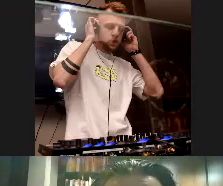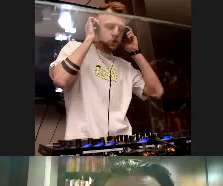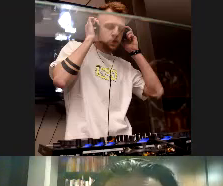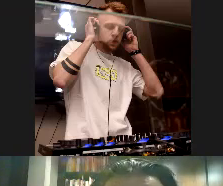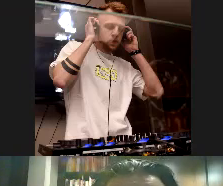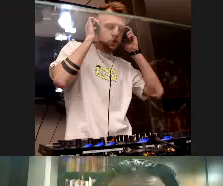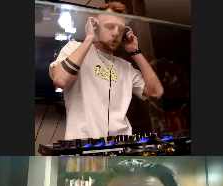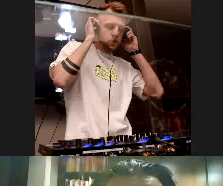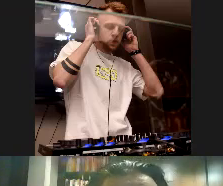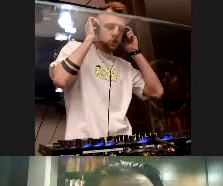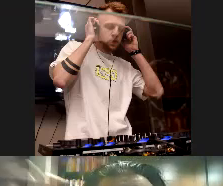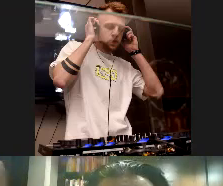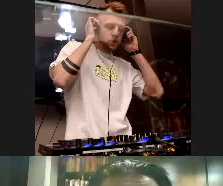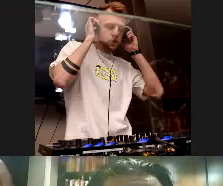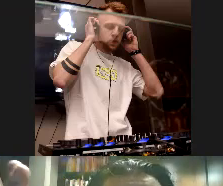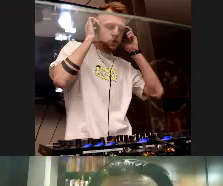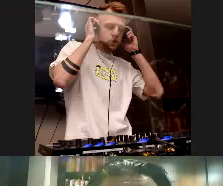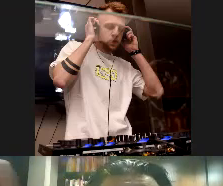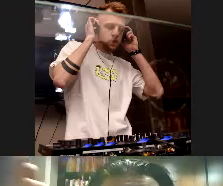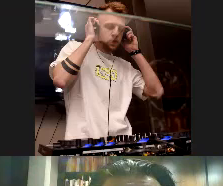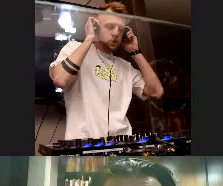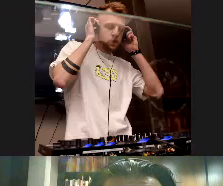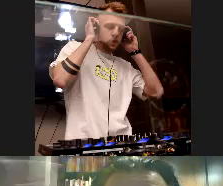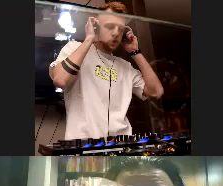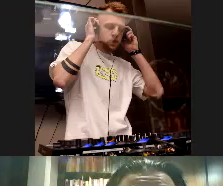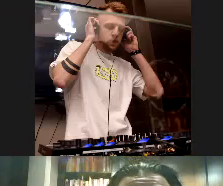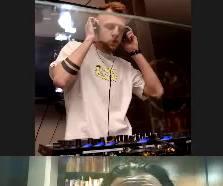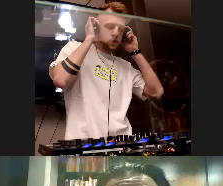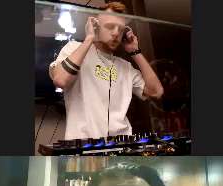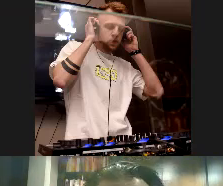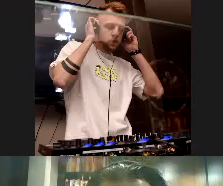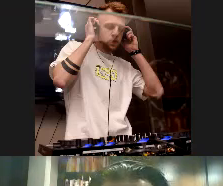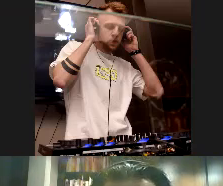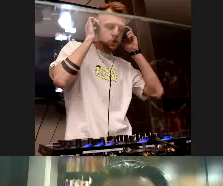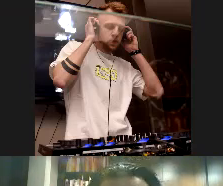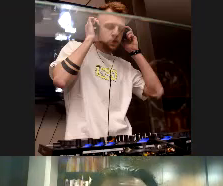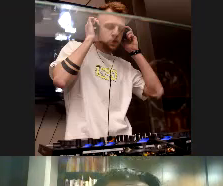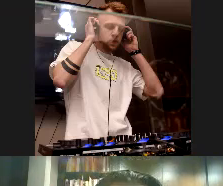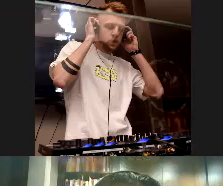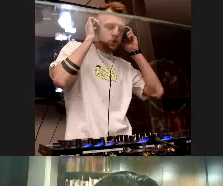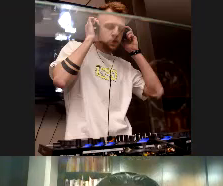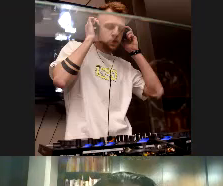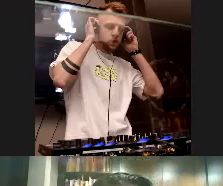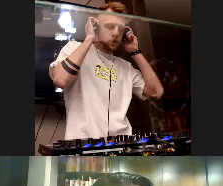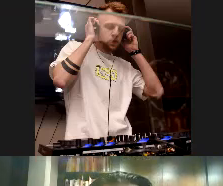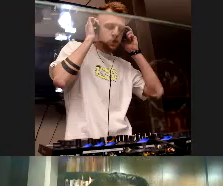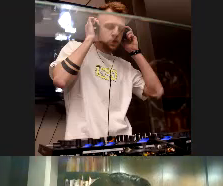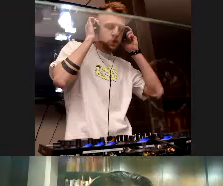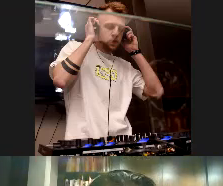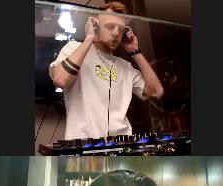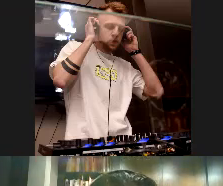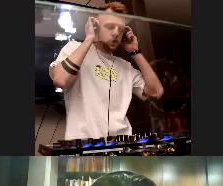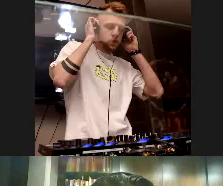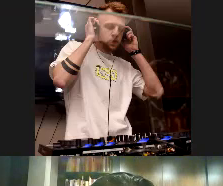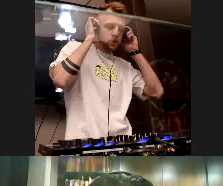ser tratado se tu pagar. Não sei se é certo ou errado. É diferente. São formas, não existe um